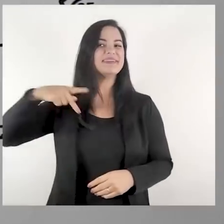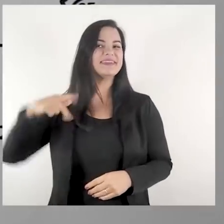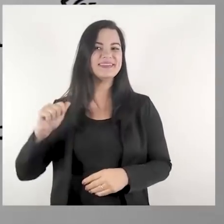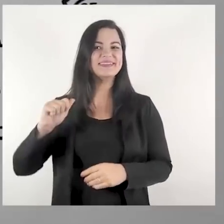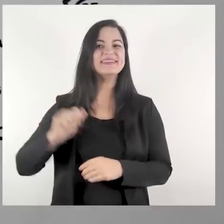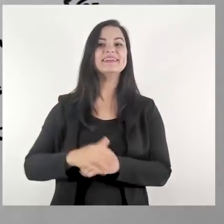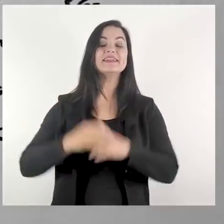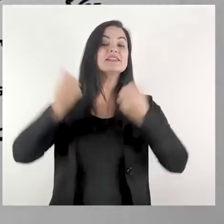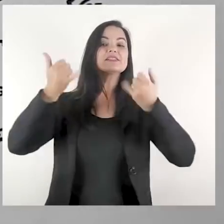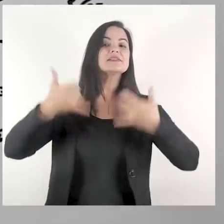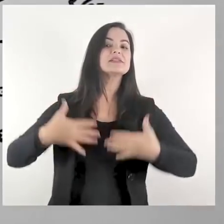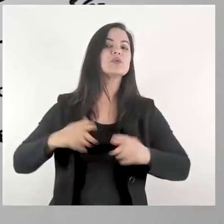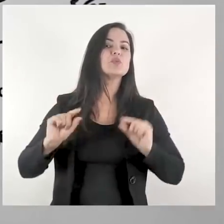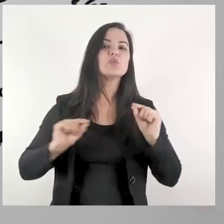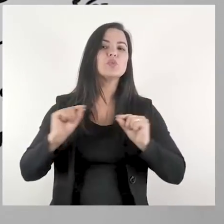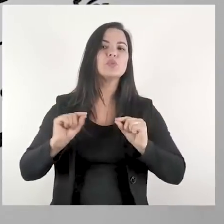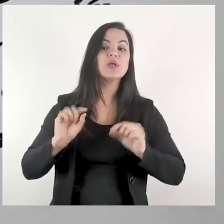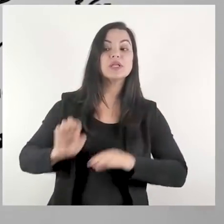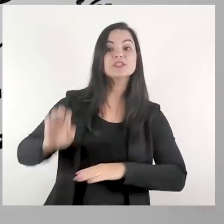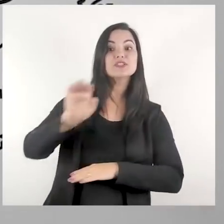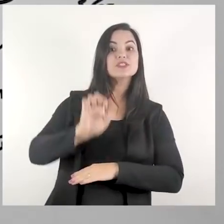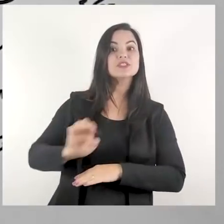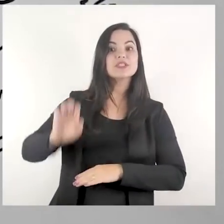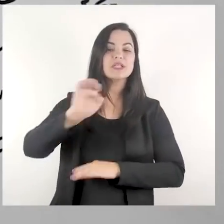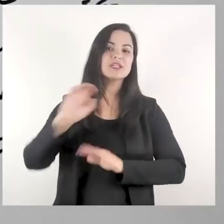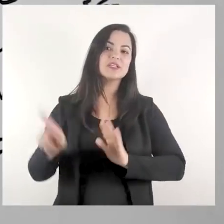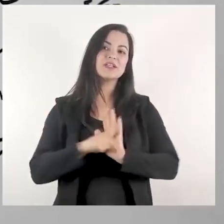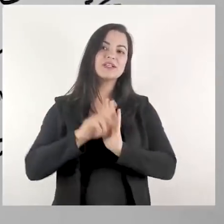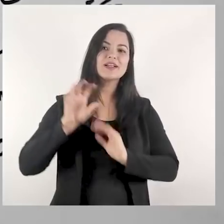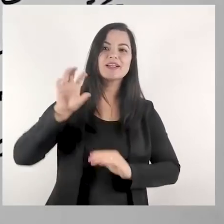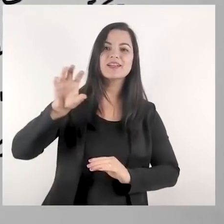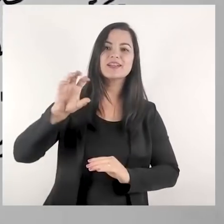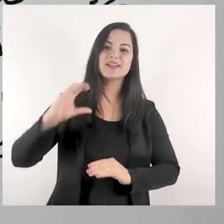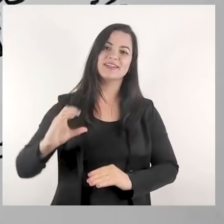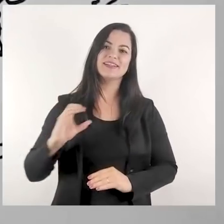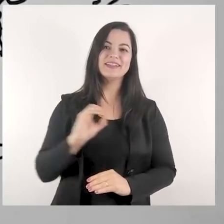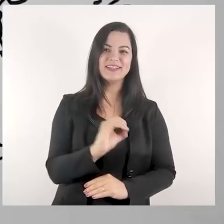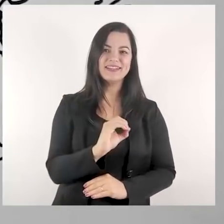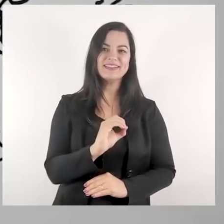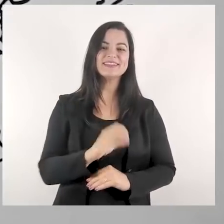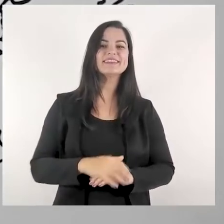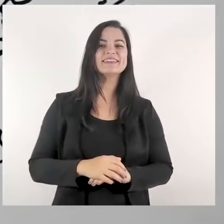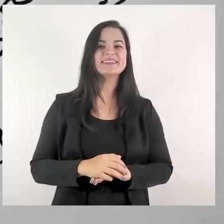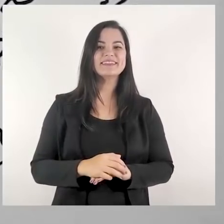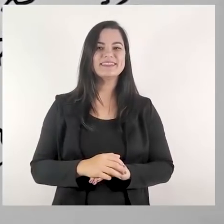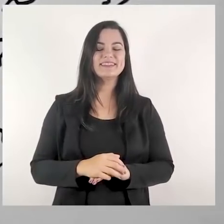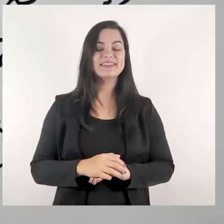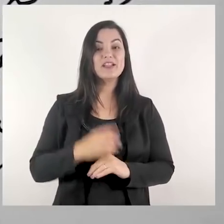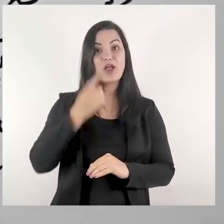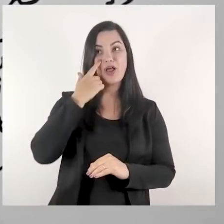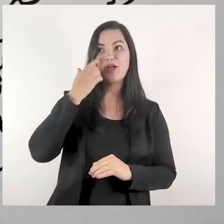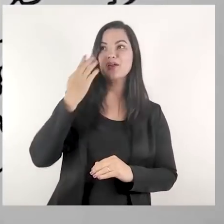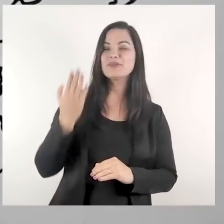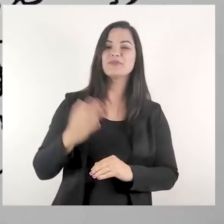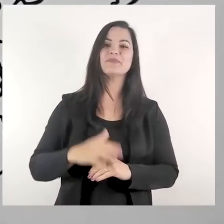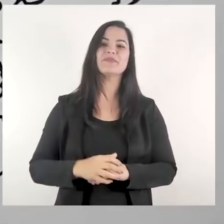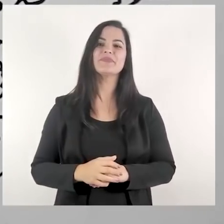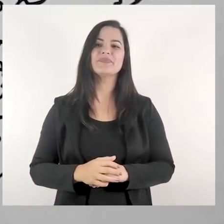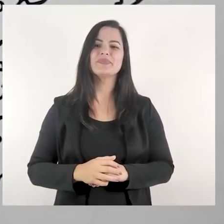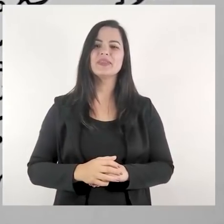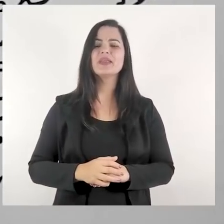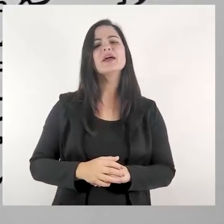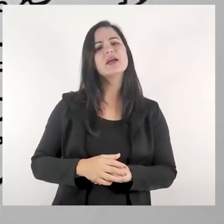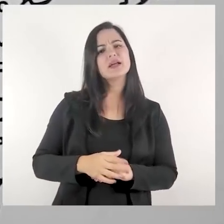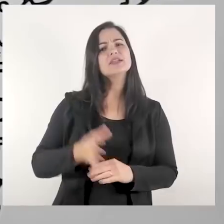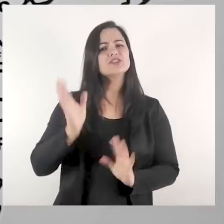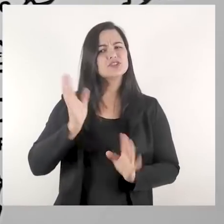mapa, falando dos estados que formam a região Centro-Oeste. Então, olha só. Já dá